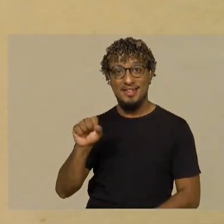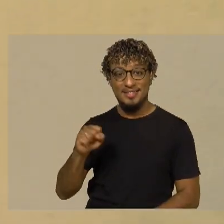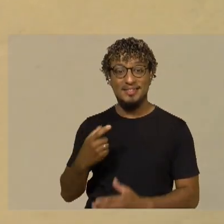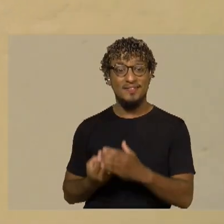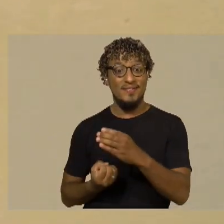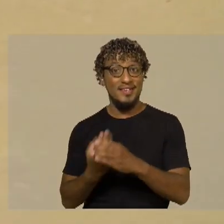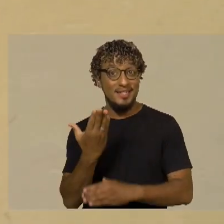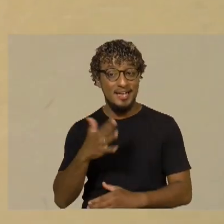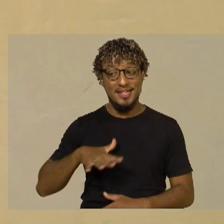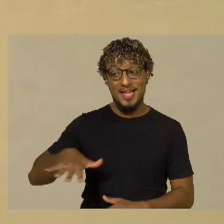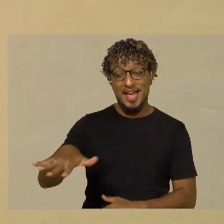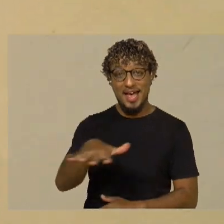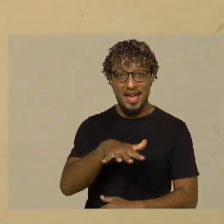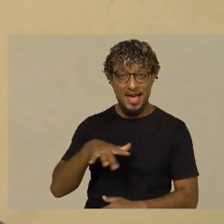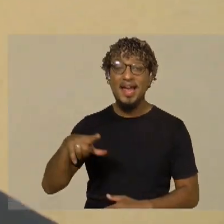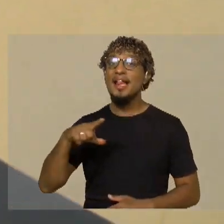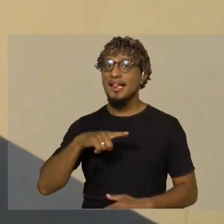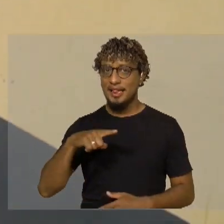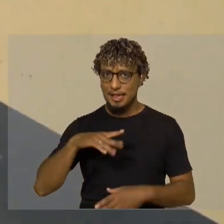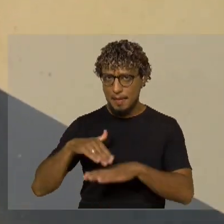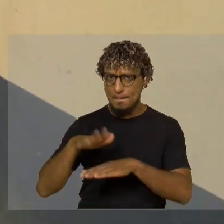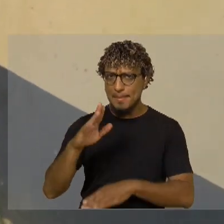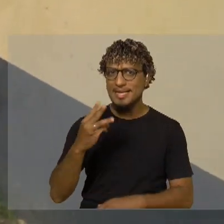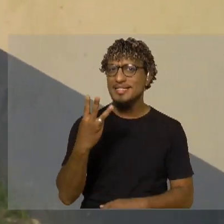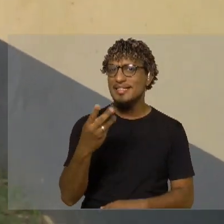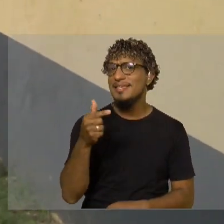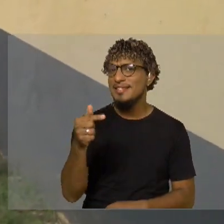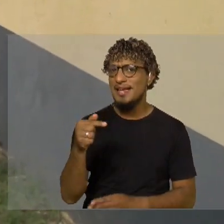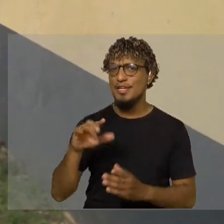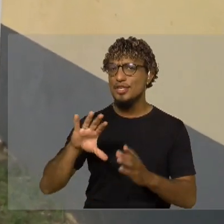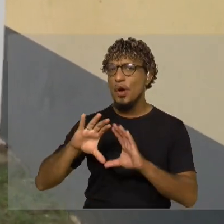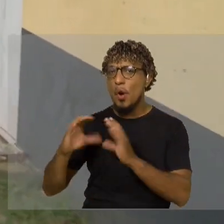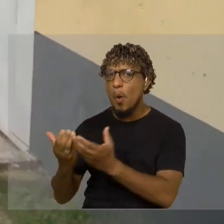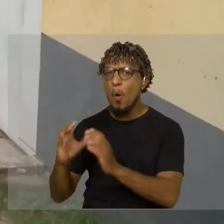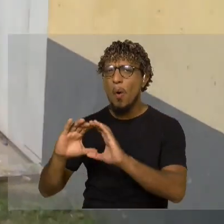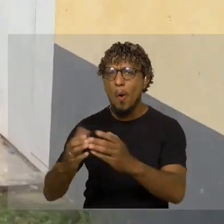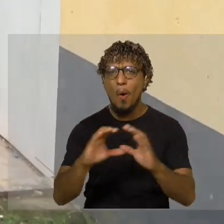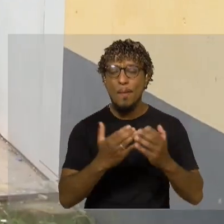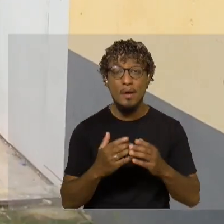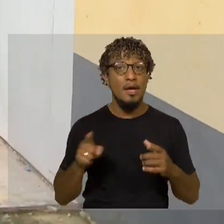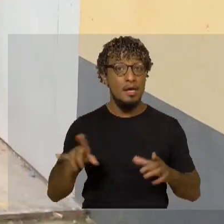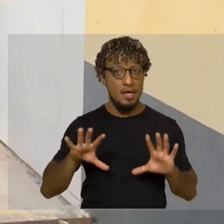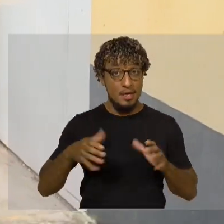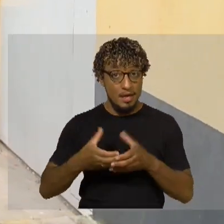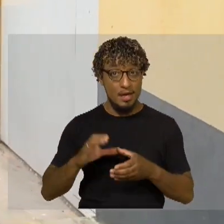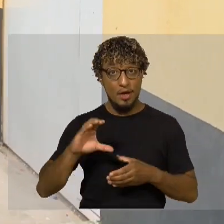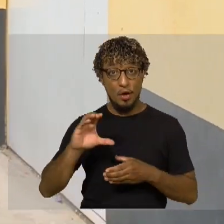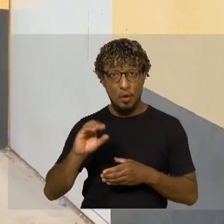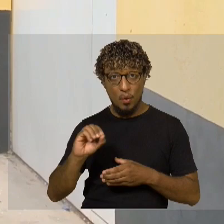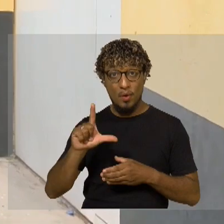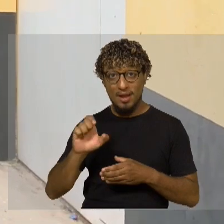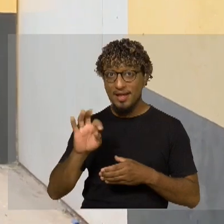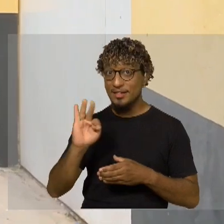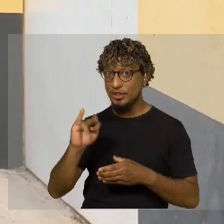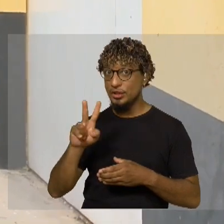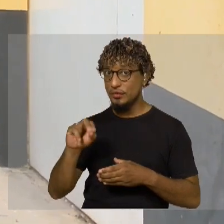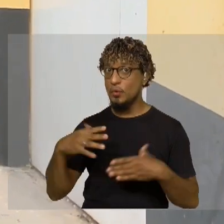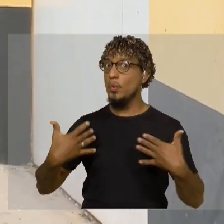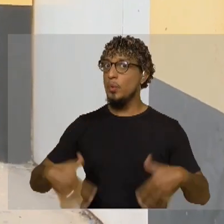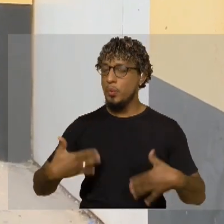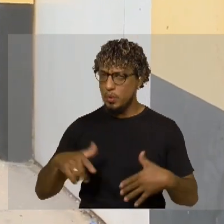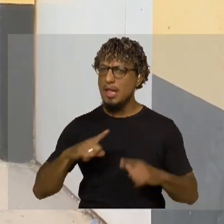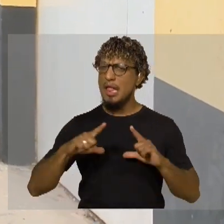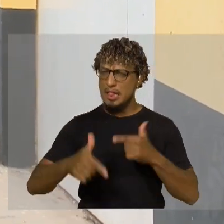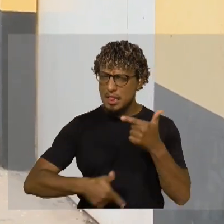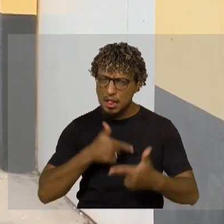Coroadinho, que é um polo aí formado por mais de 37 comunidades. Esse coletivo, desde 2019, atua bastante aqui nessa região,